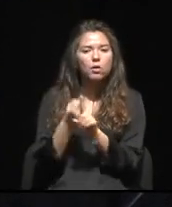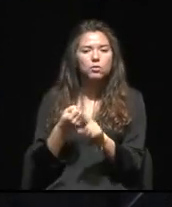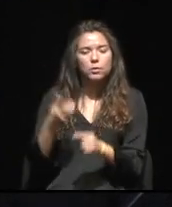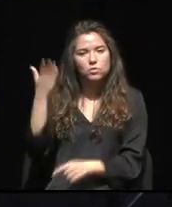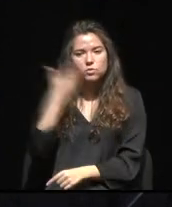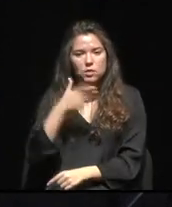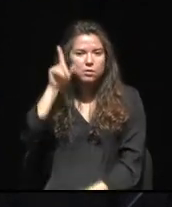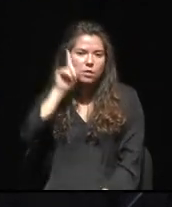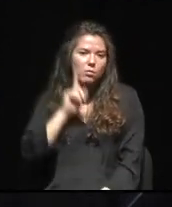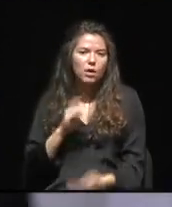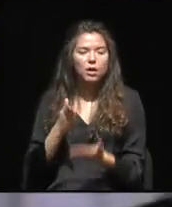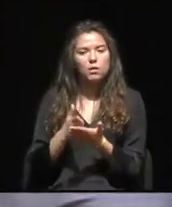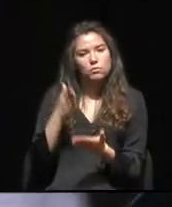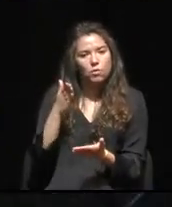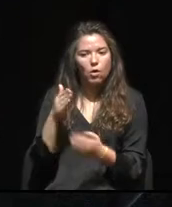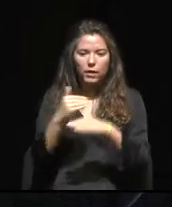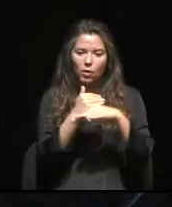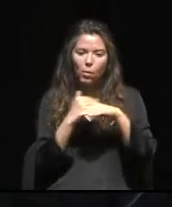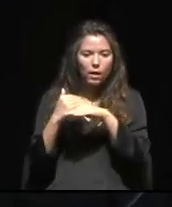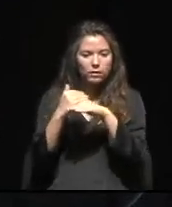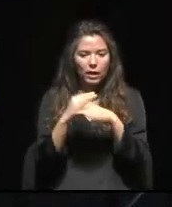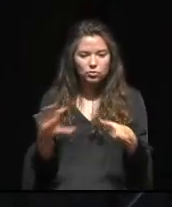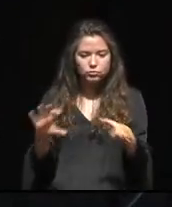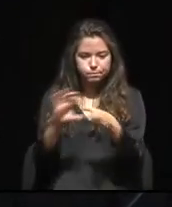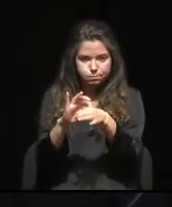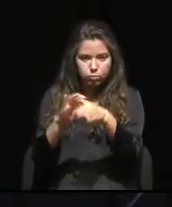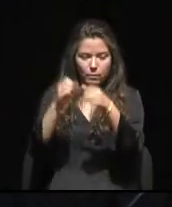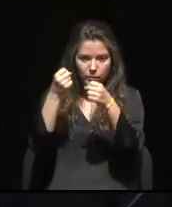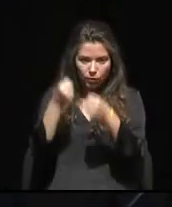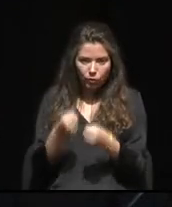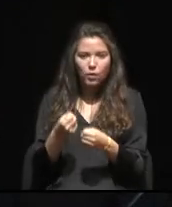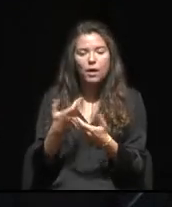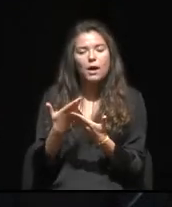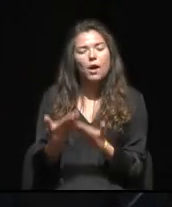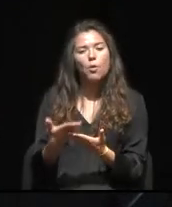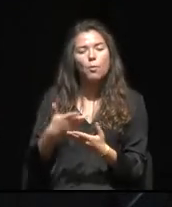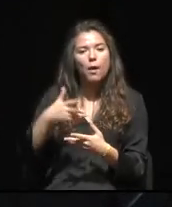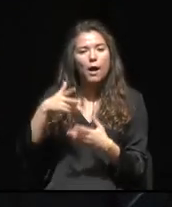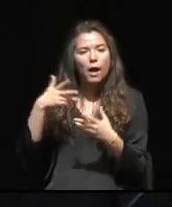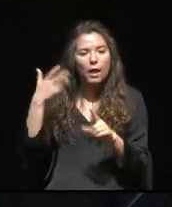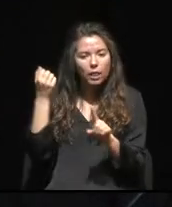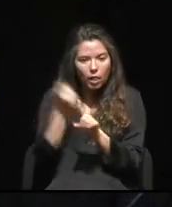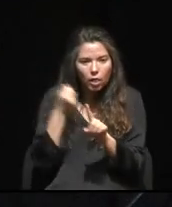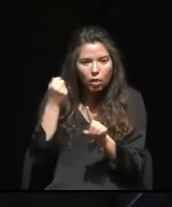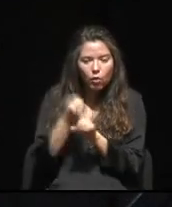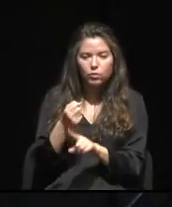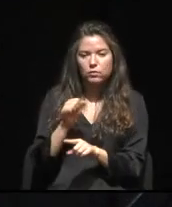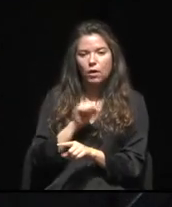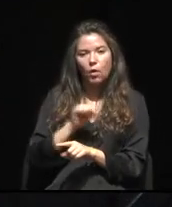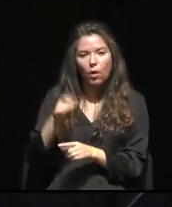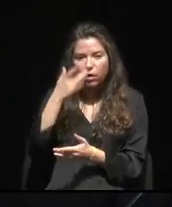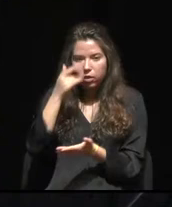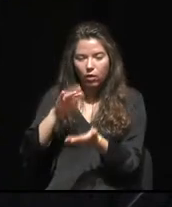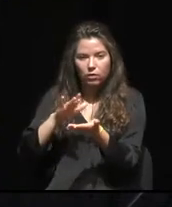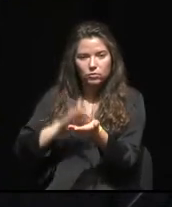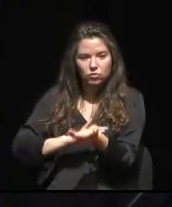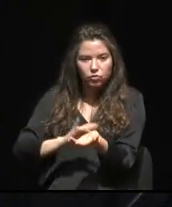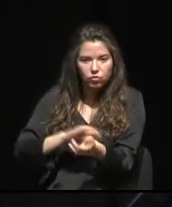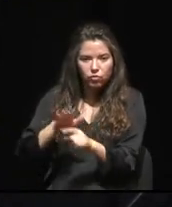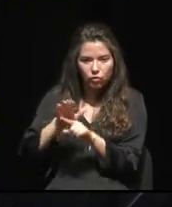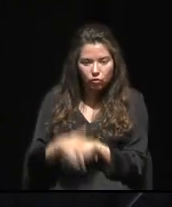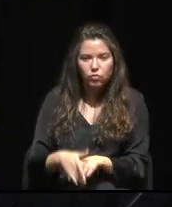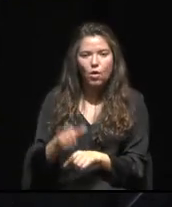pode nunca ser desligada da luta pela igualdade e é uma luta interseccional é uma luta antirracista antrans